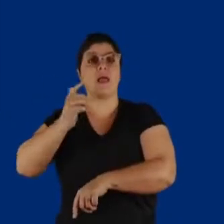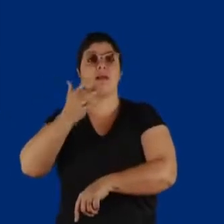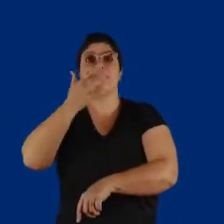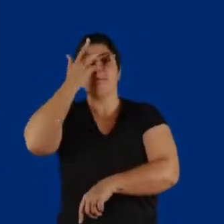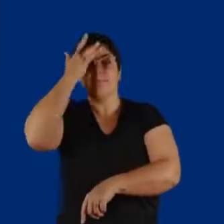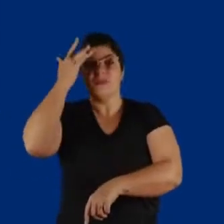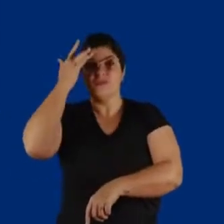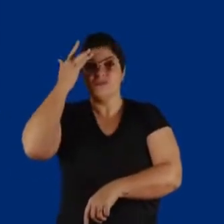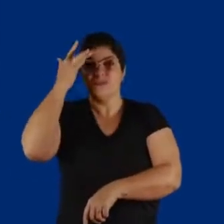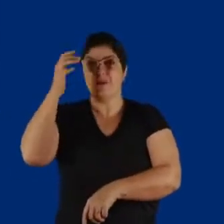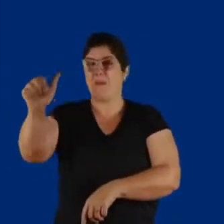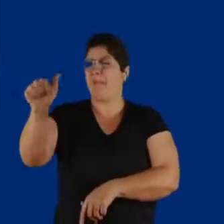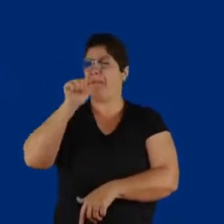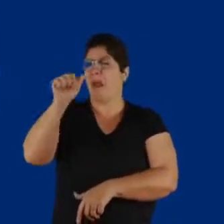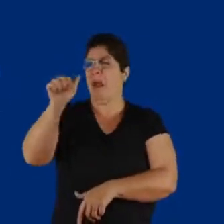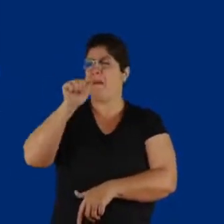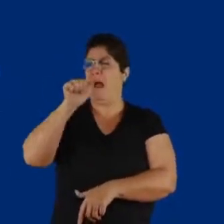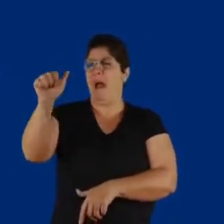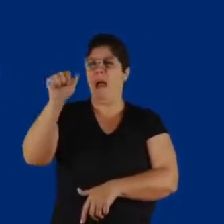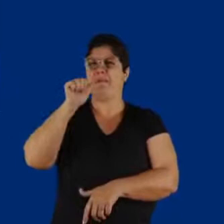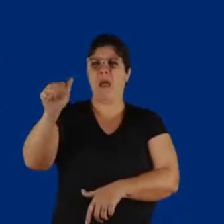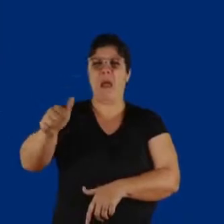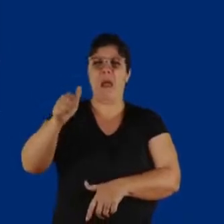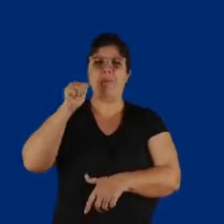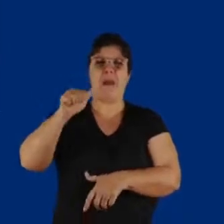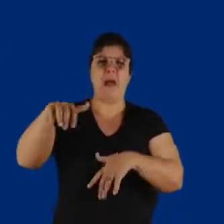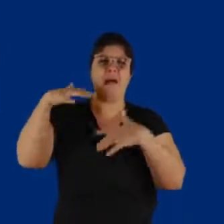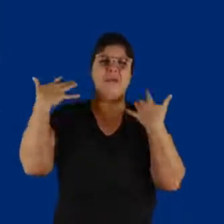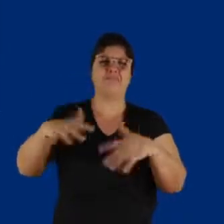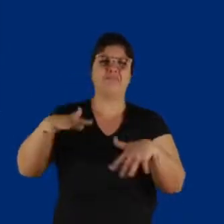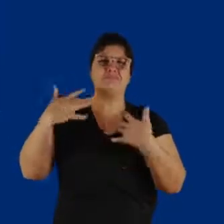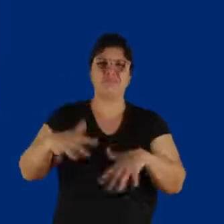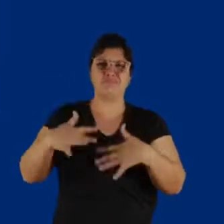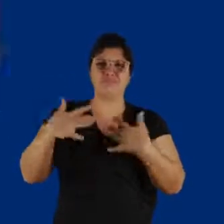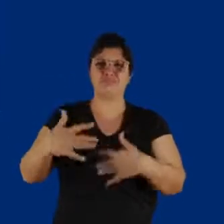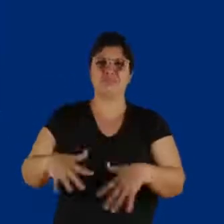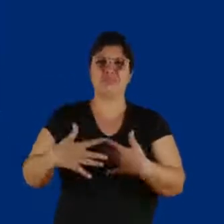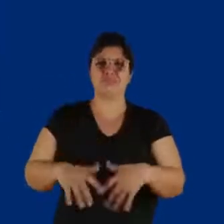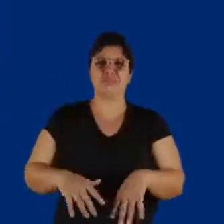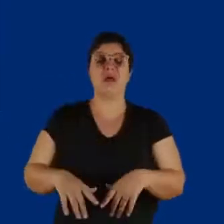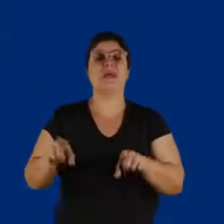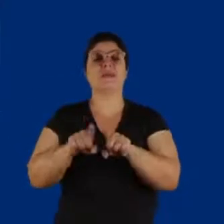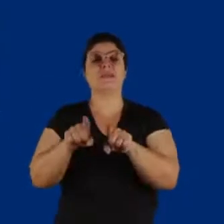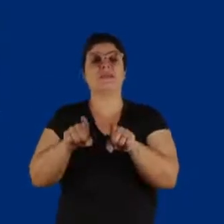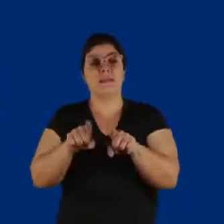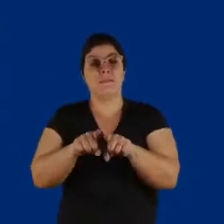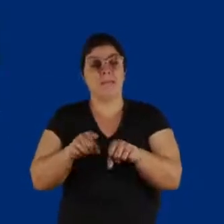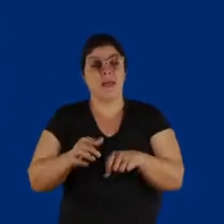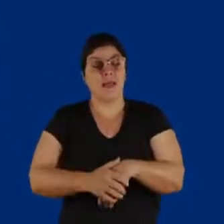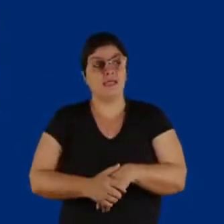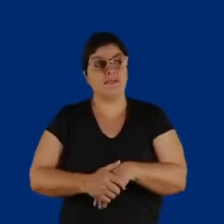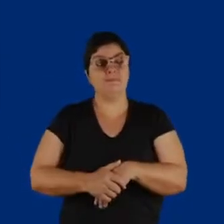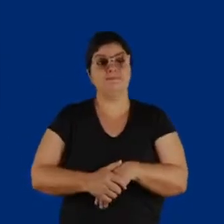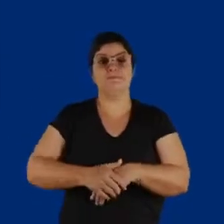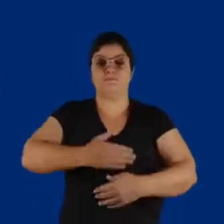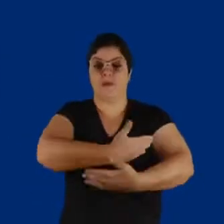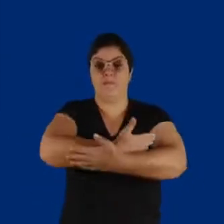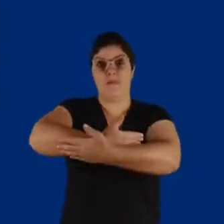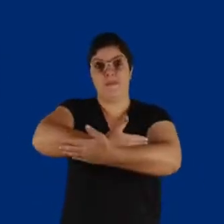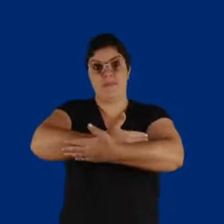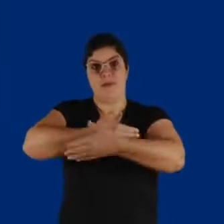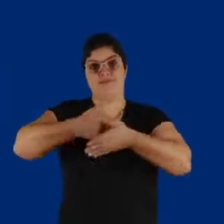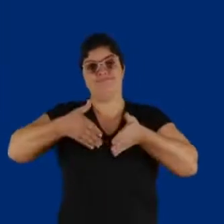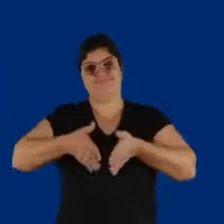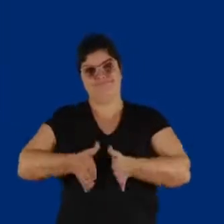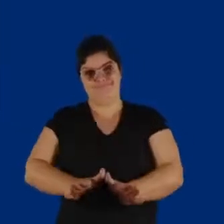pessoas estavam em casa. E, por outro lado, tem também muitos bebês nascendo, e também muitos casamentos